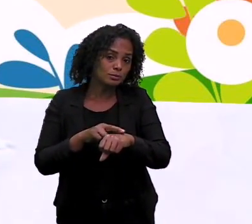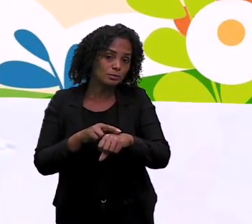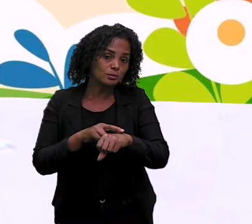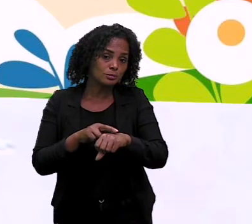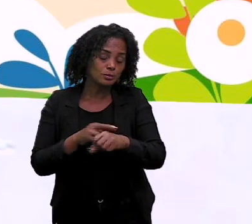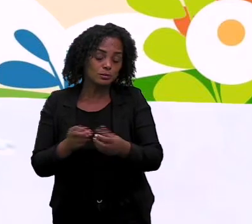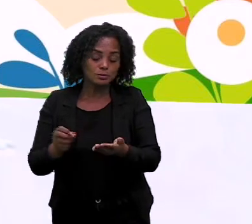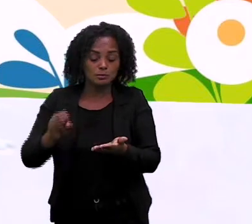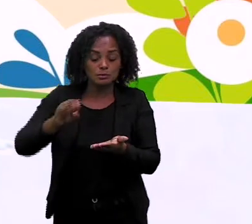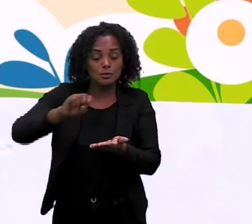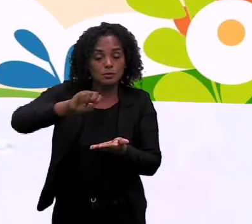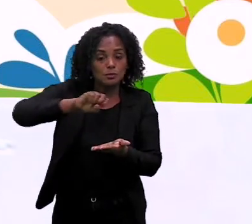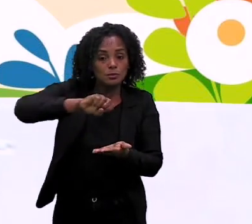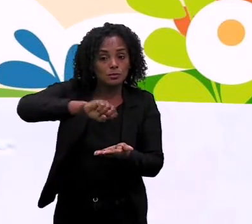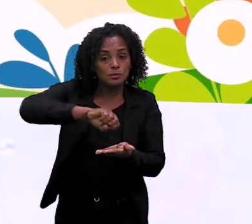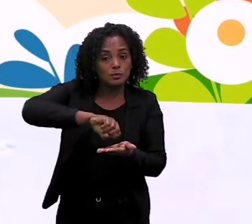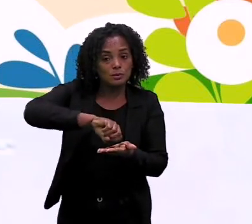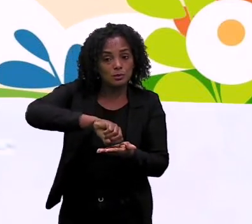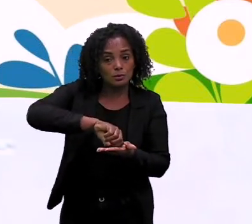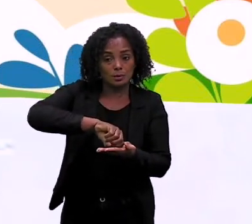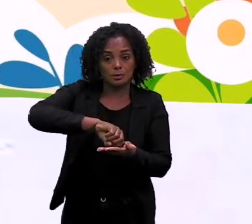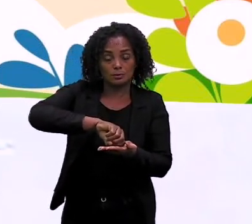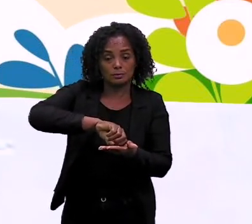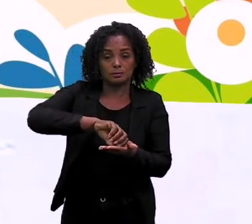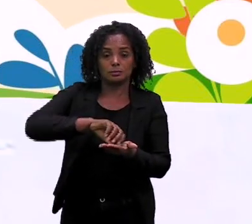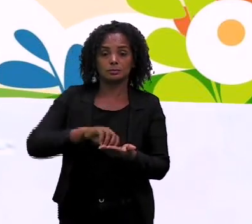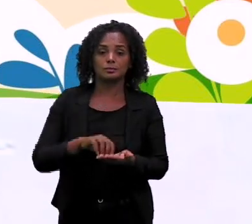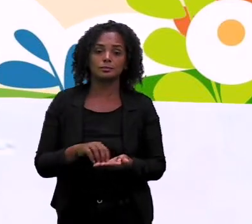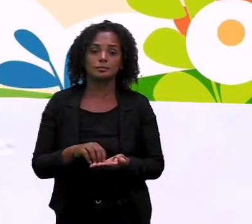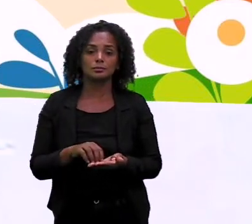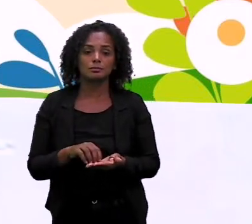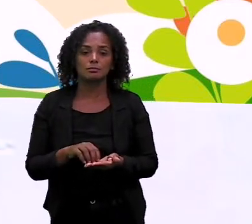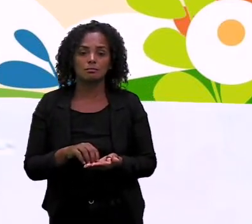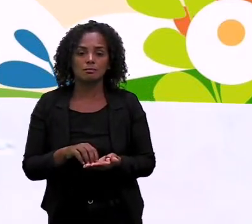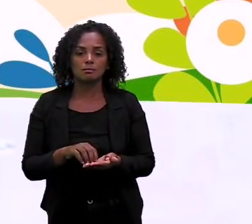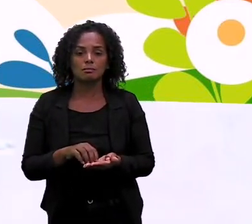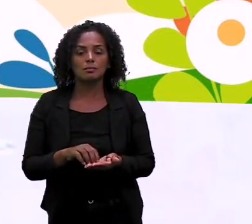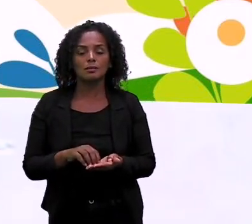E aqui o roxo.